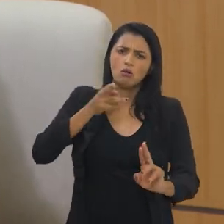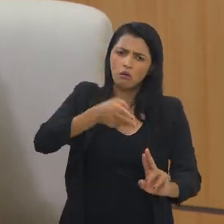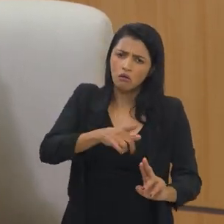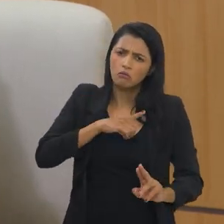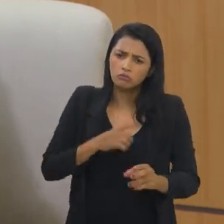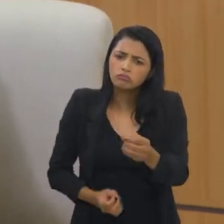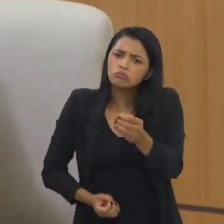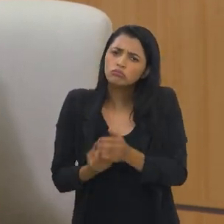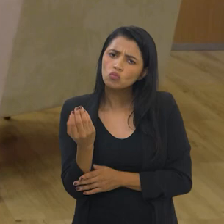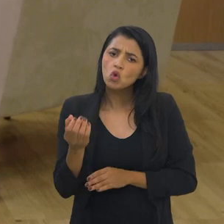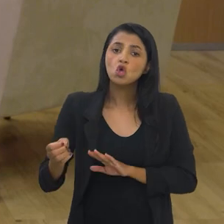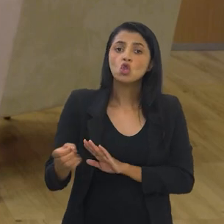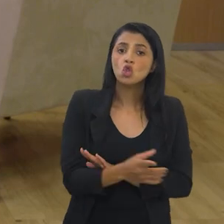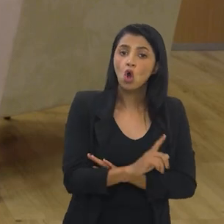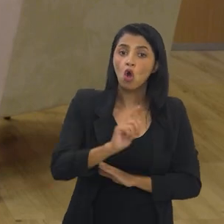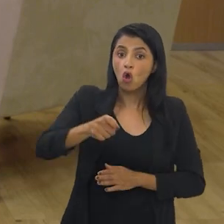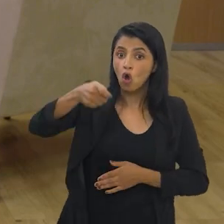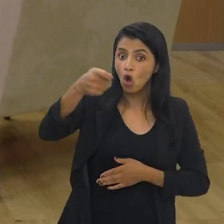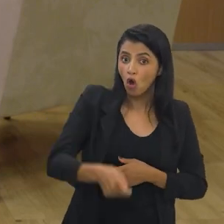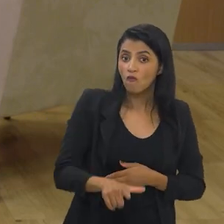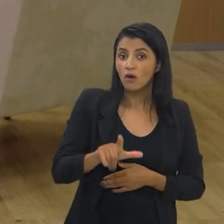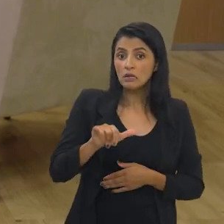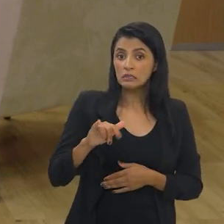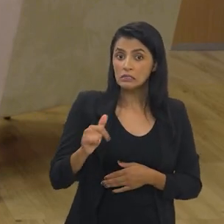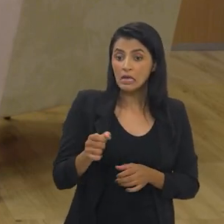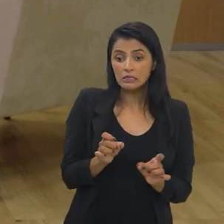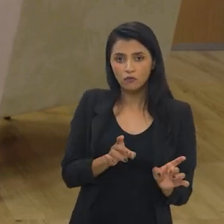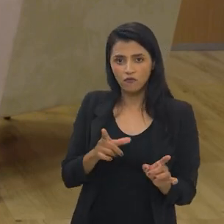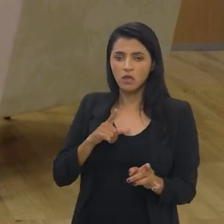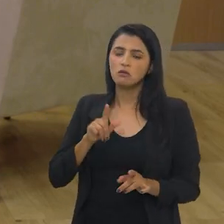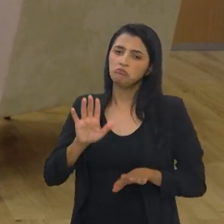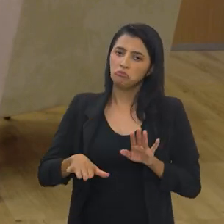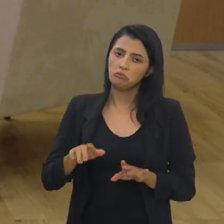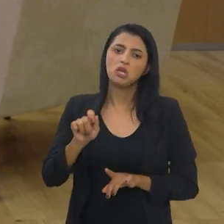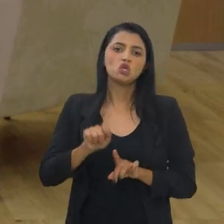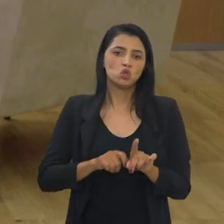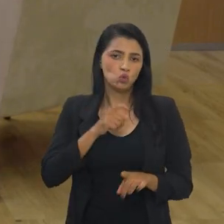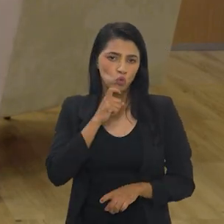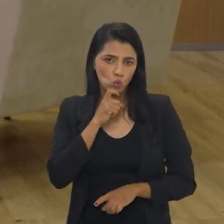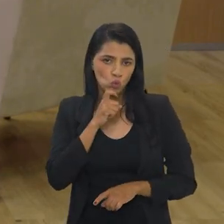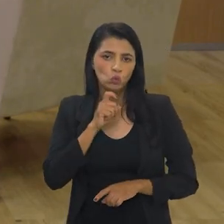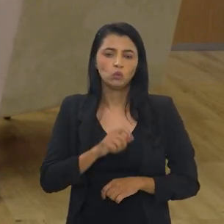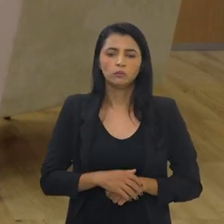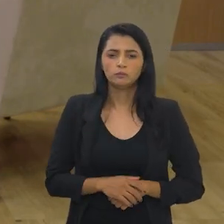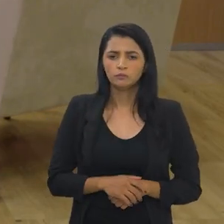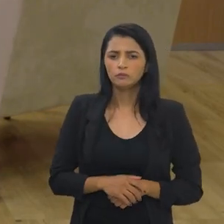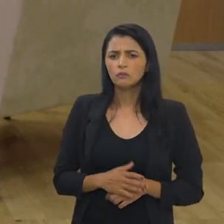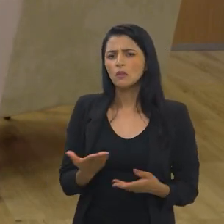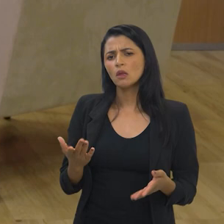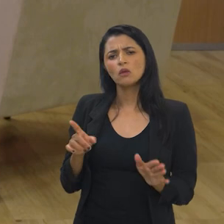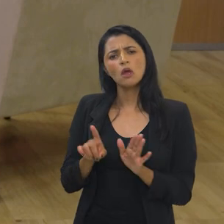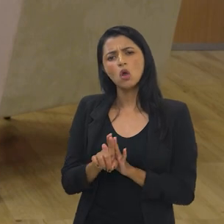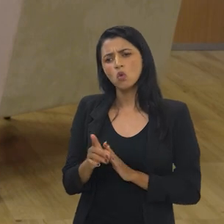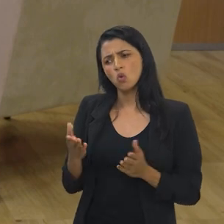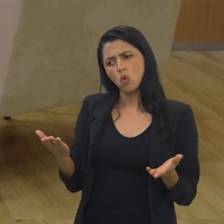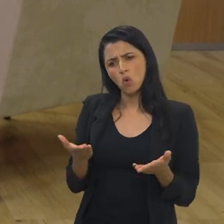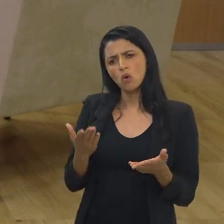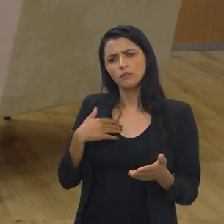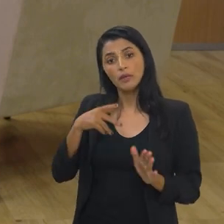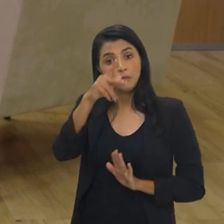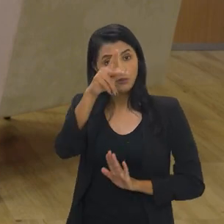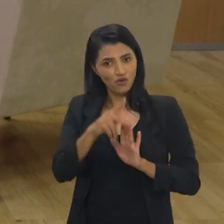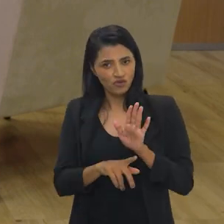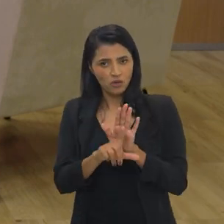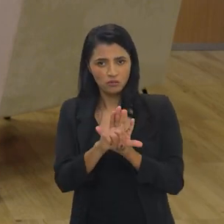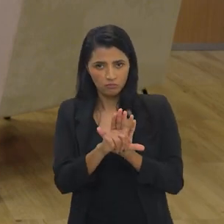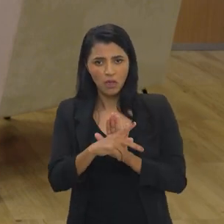com termo de referência para fazer uma nova licitação Possivelmente em julho agora eu queria pensar